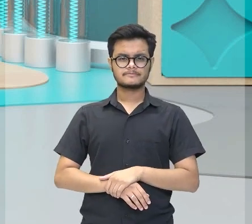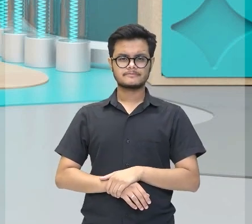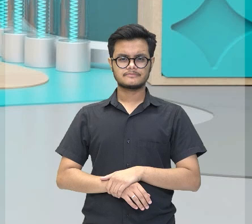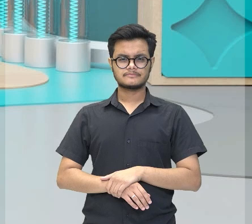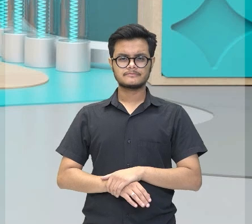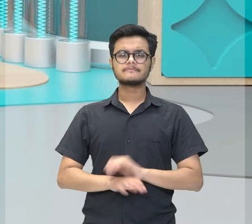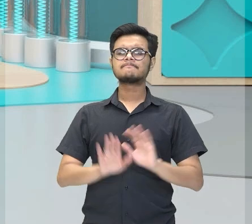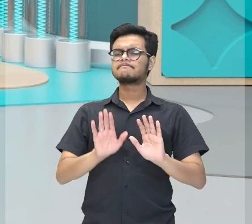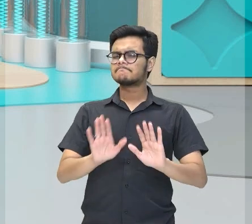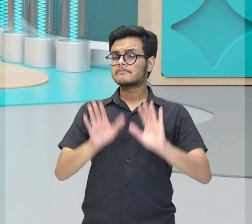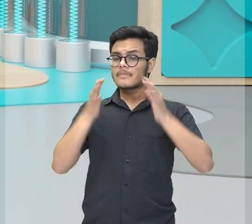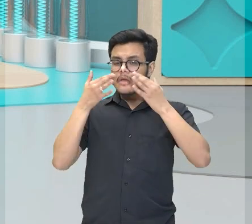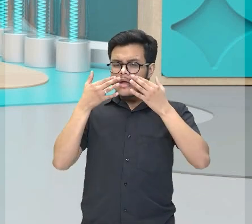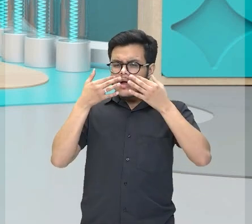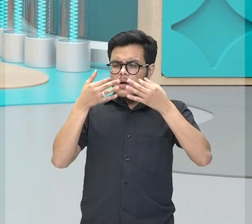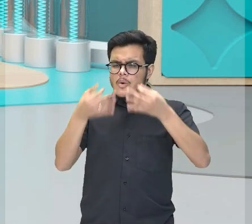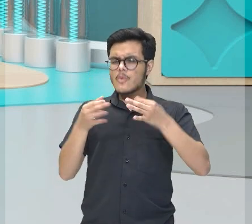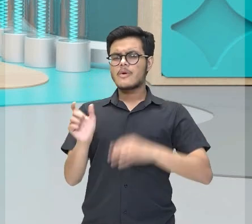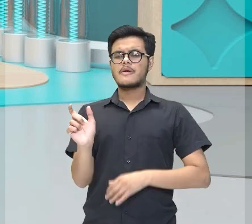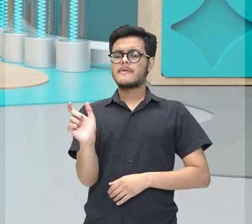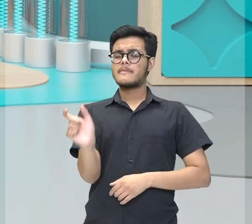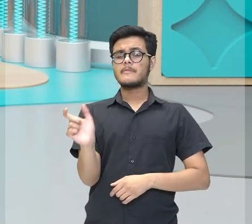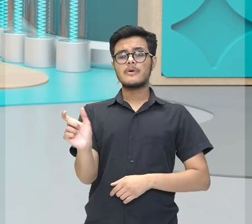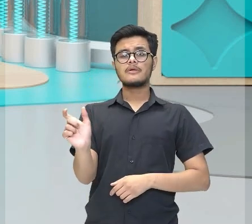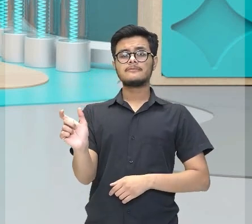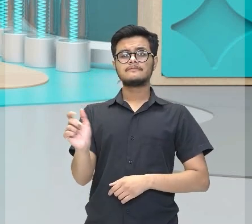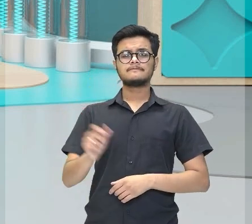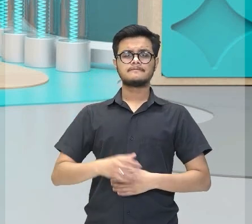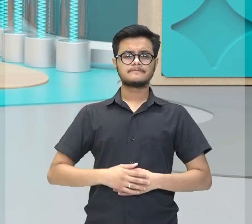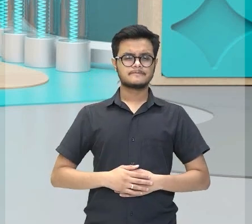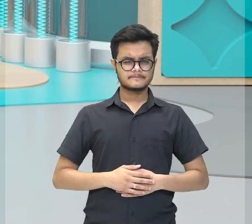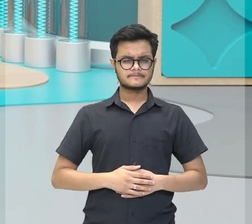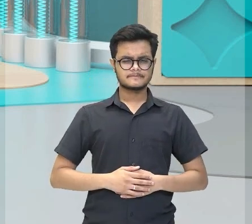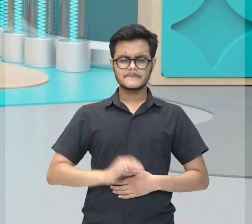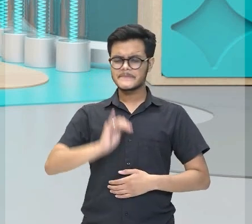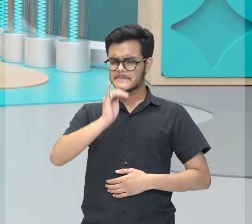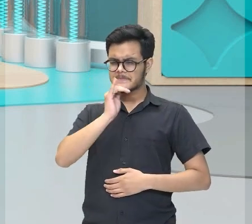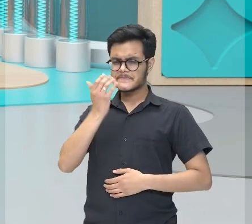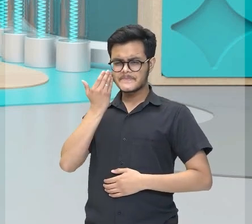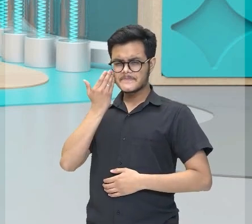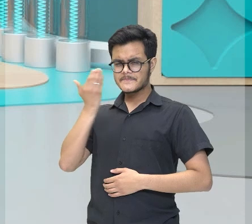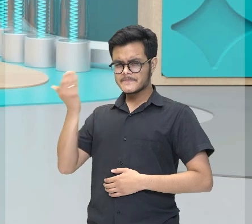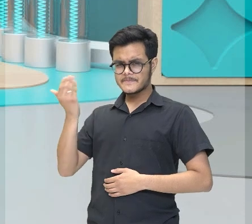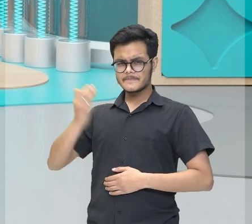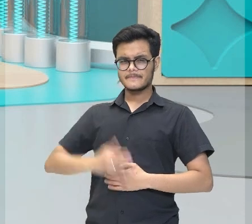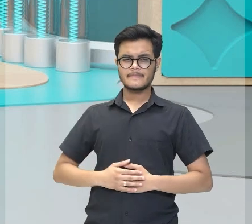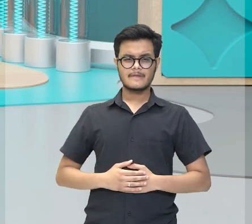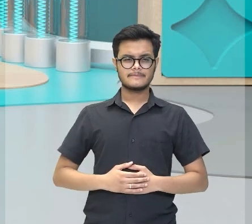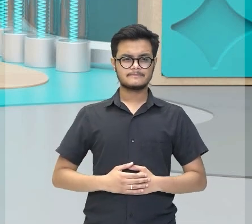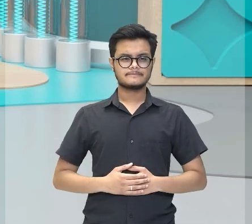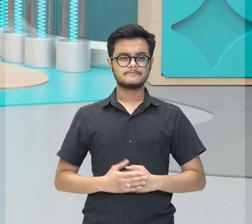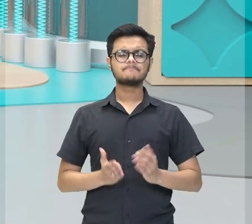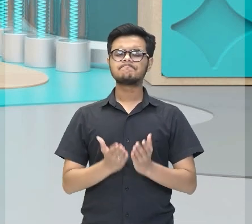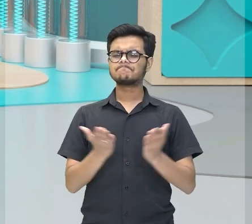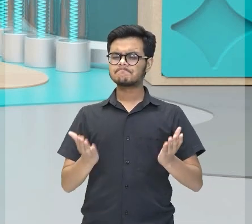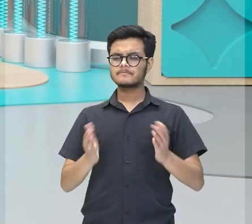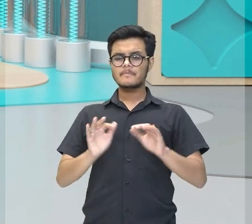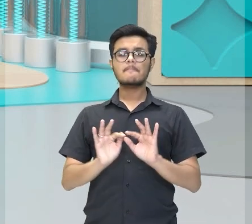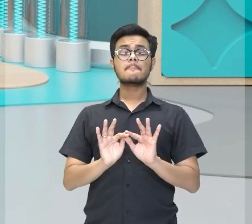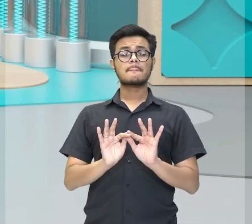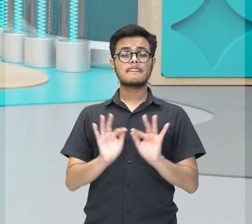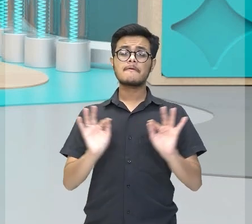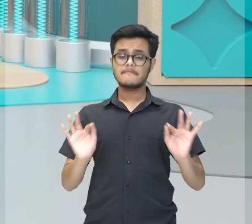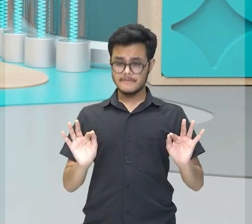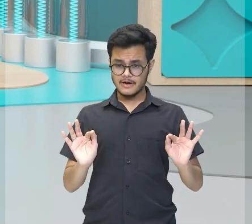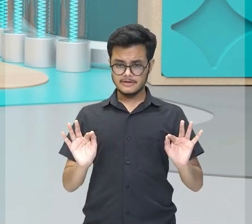vamos atentar para a palavra que está em destaque? Me acompanhem, vamos lá? Olhem só, primeiro exemplo, lembrando que